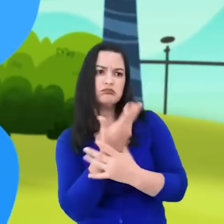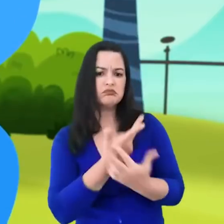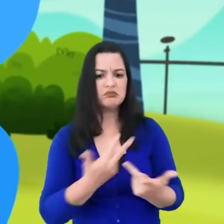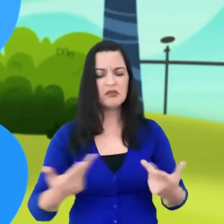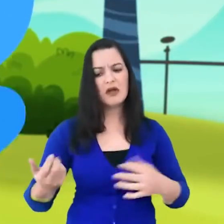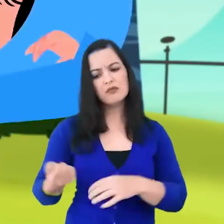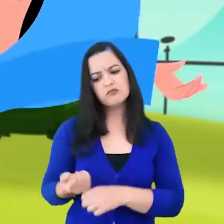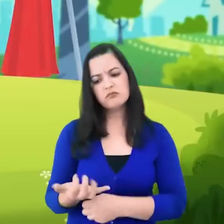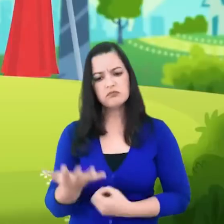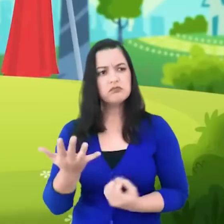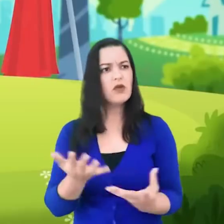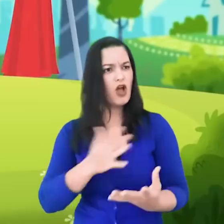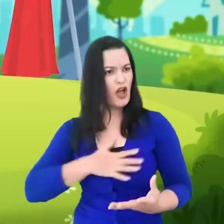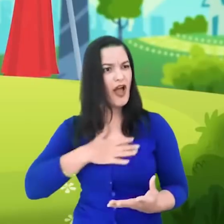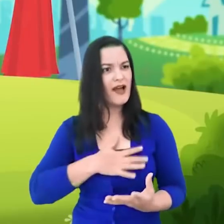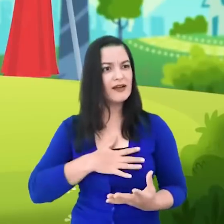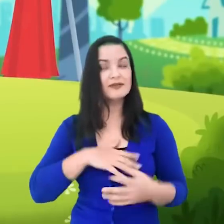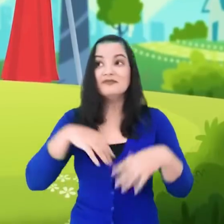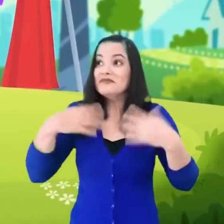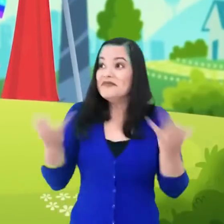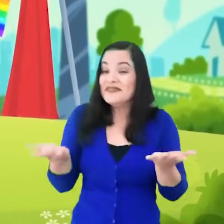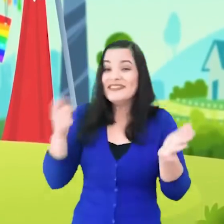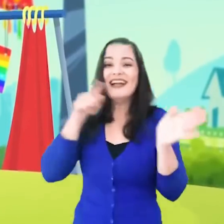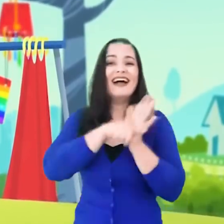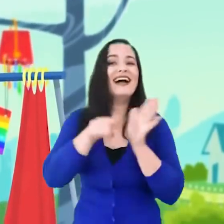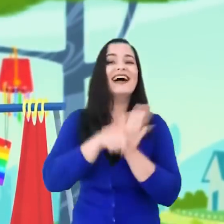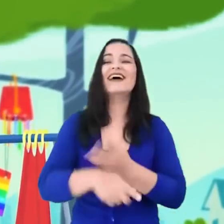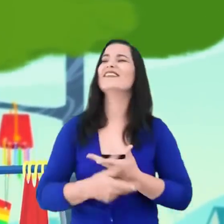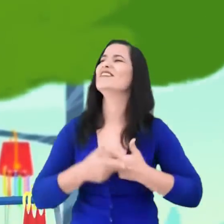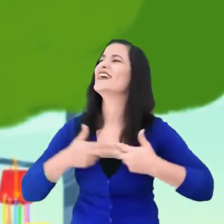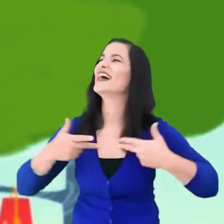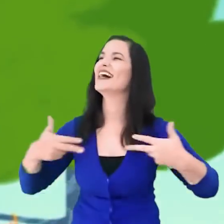Será? São tantas perguntas!